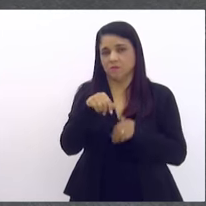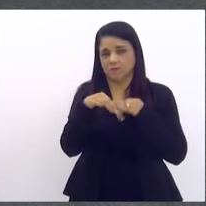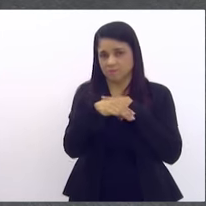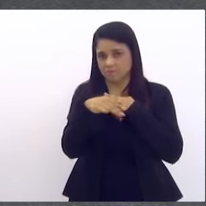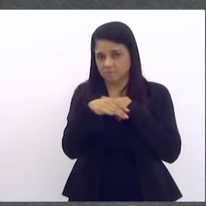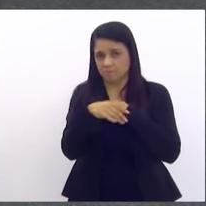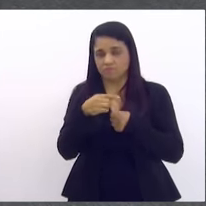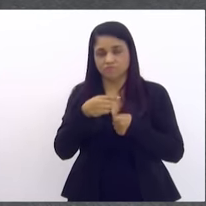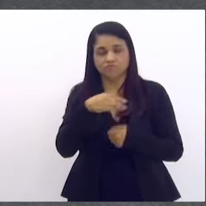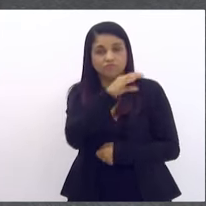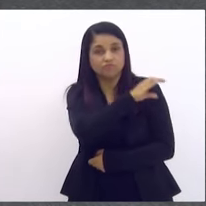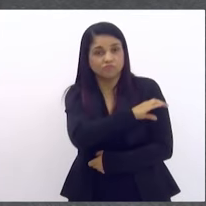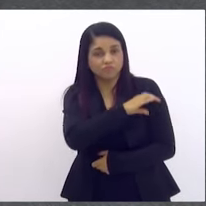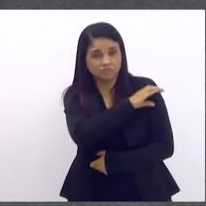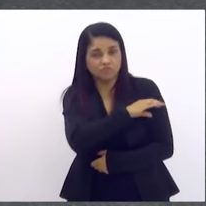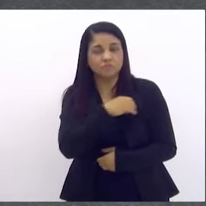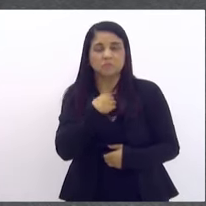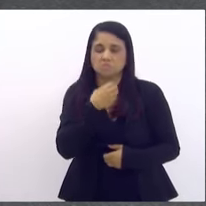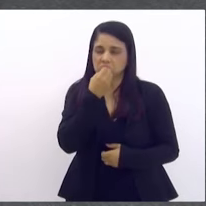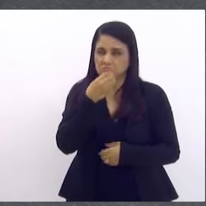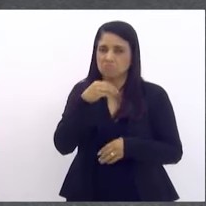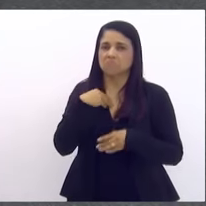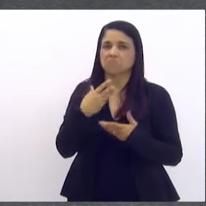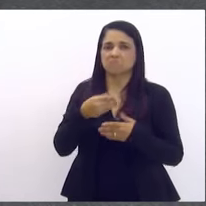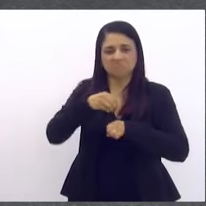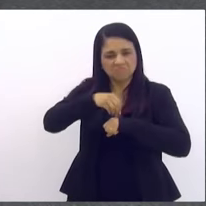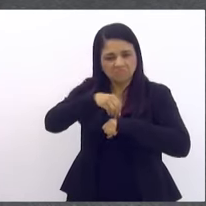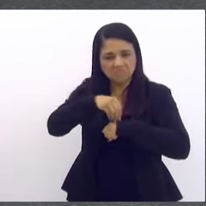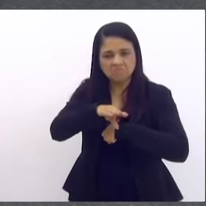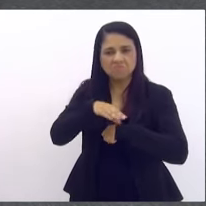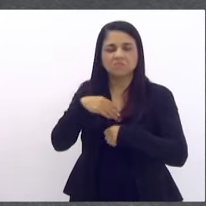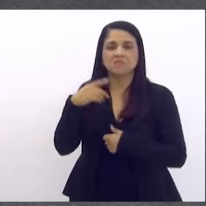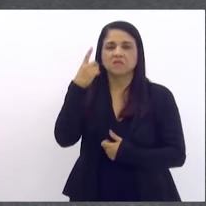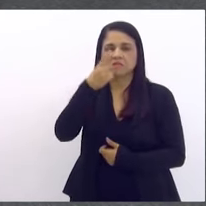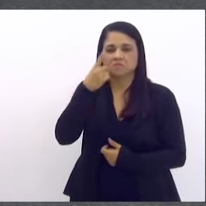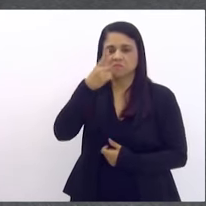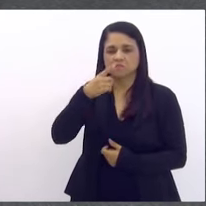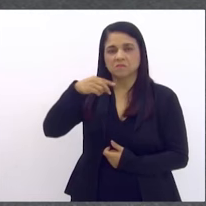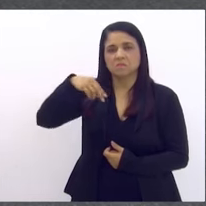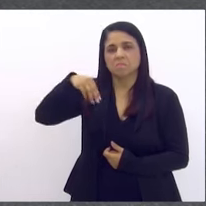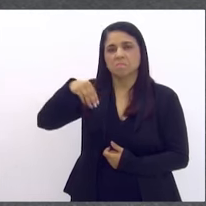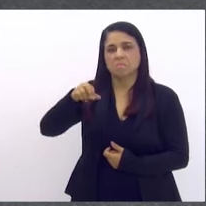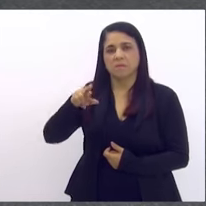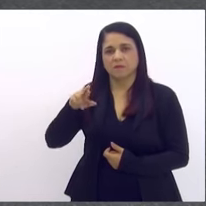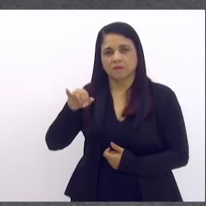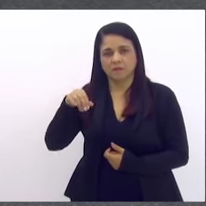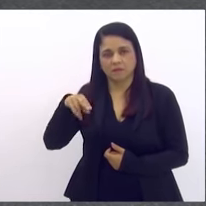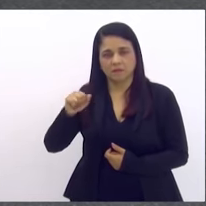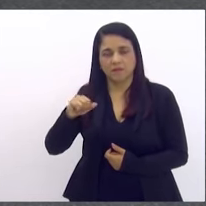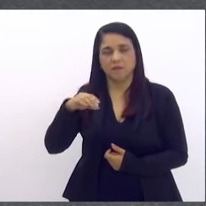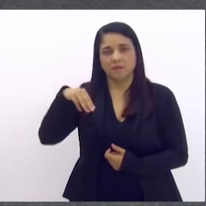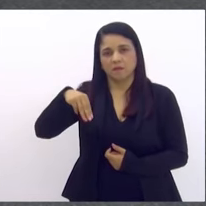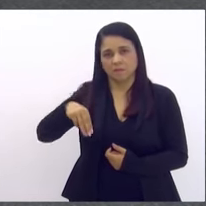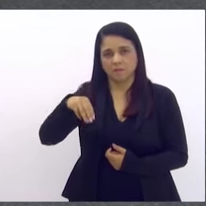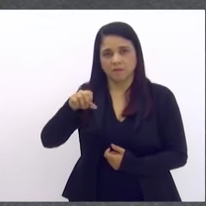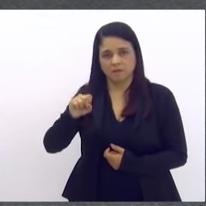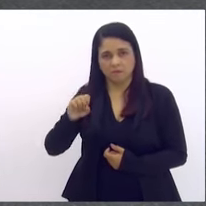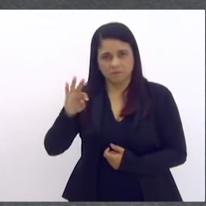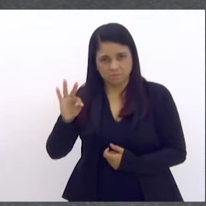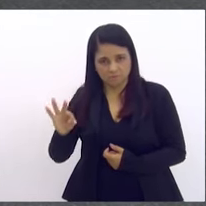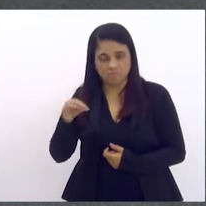muito oportuna a indicação da deputada Marina do MST pela por tudo aquilo que restou